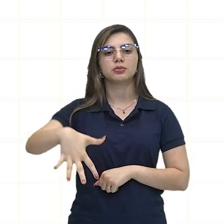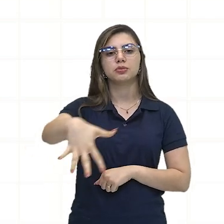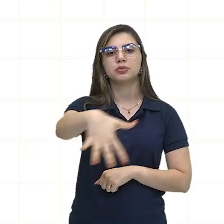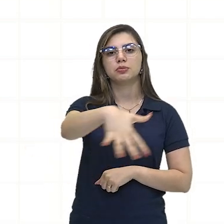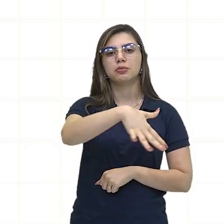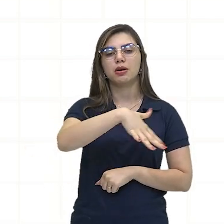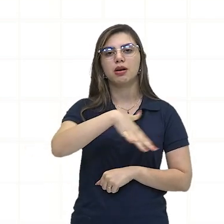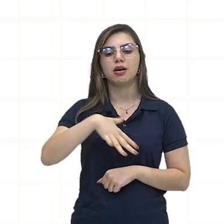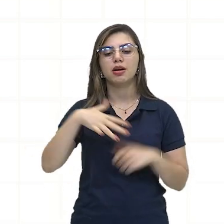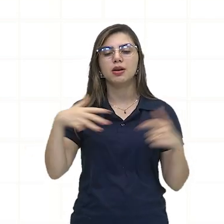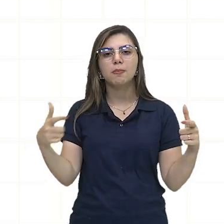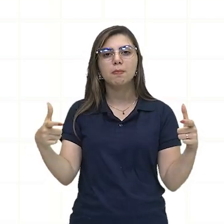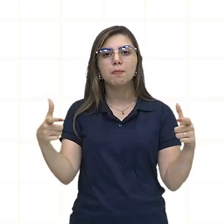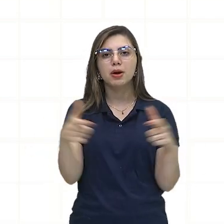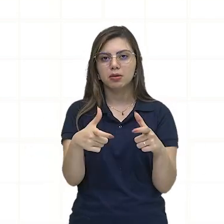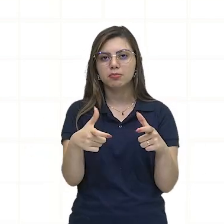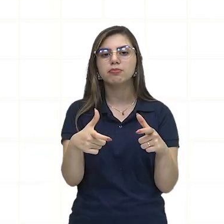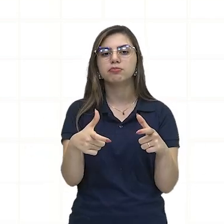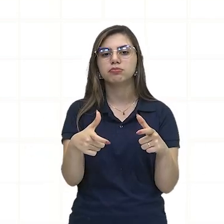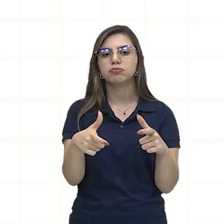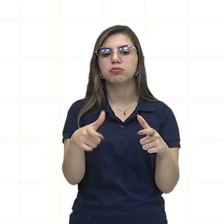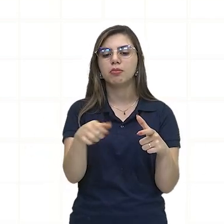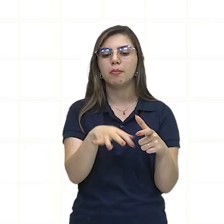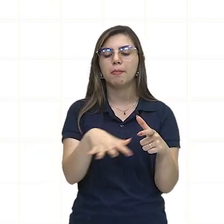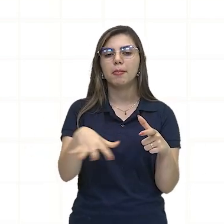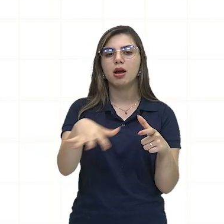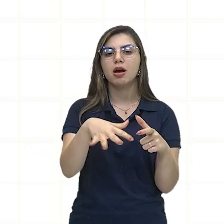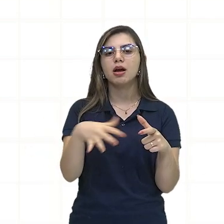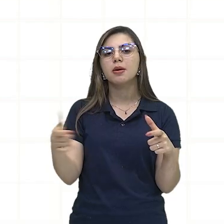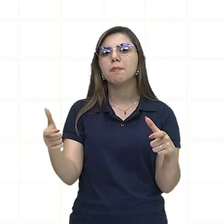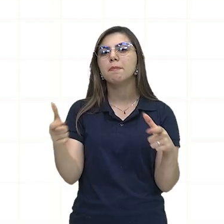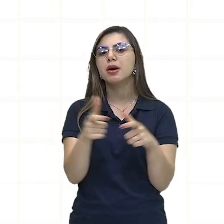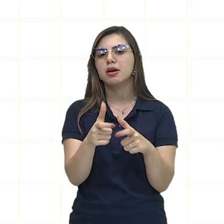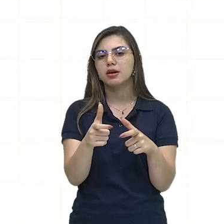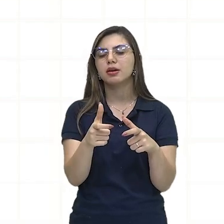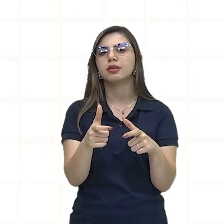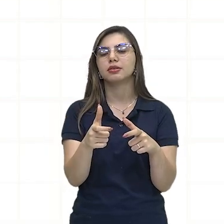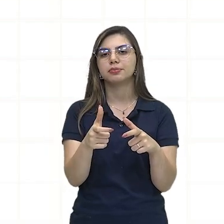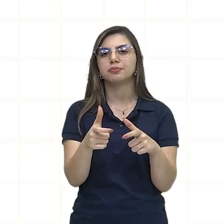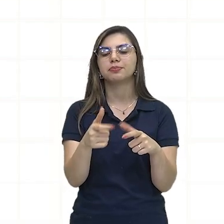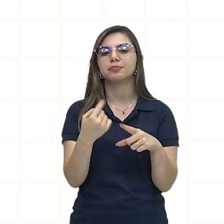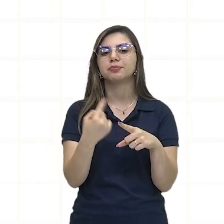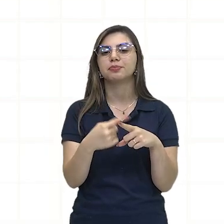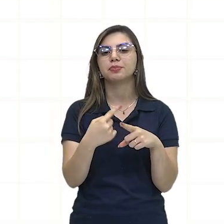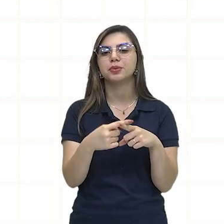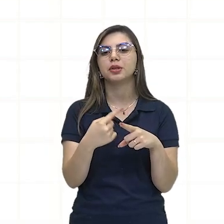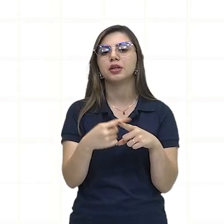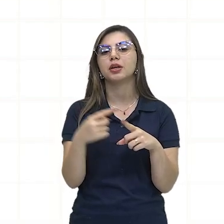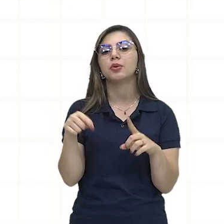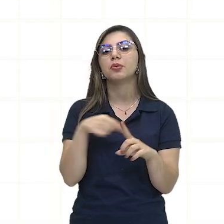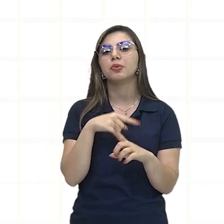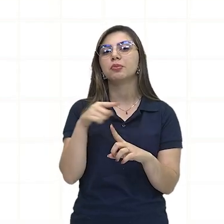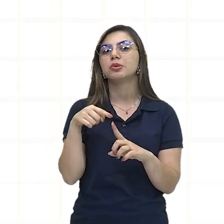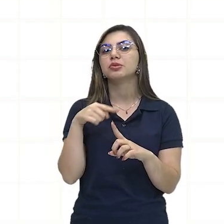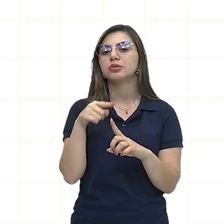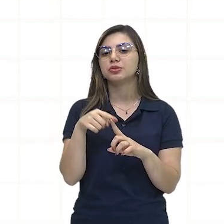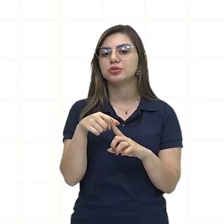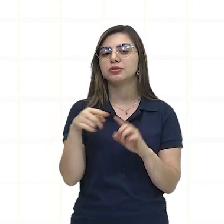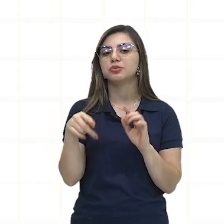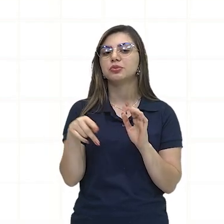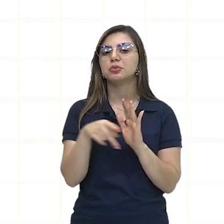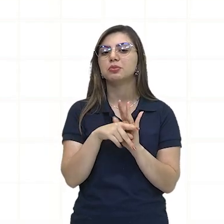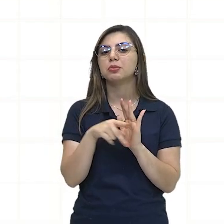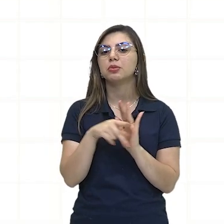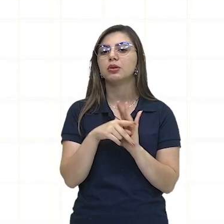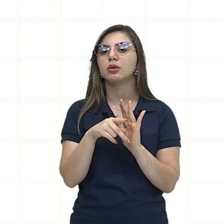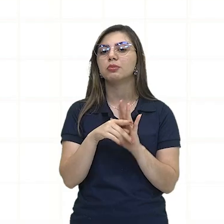área pequena. Por que uma área pequena? Porque ela tem um objetivo, a